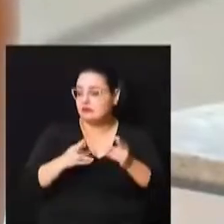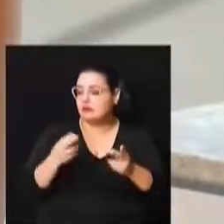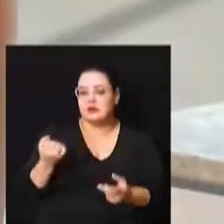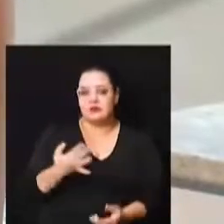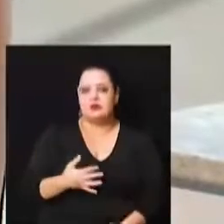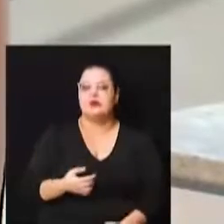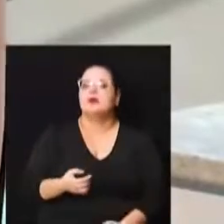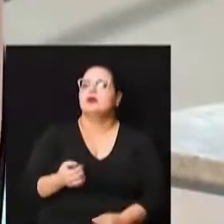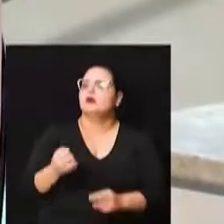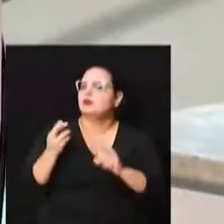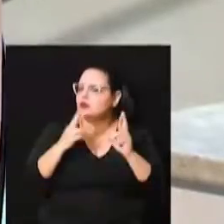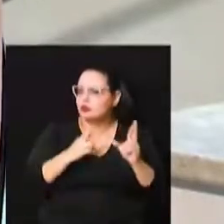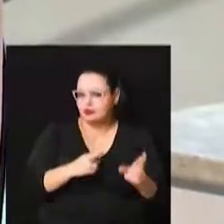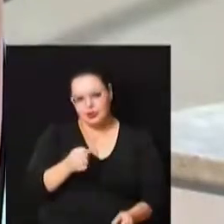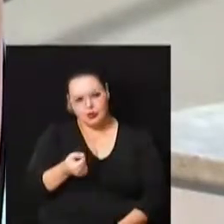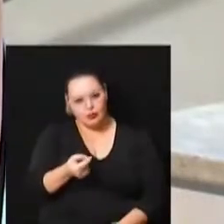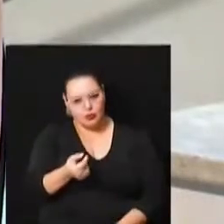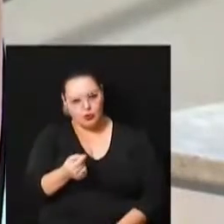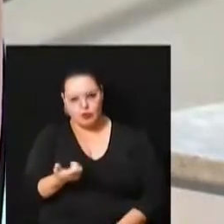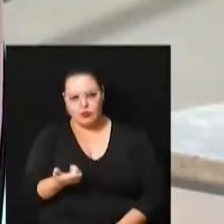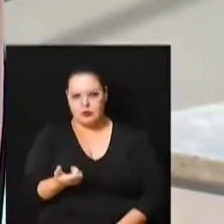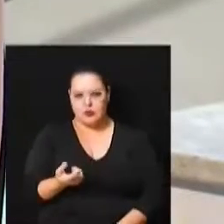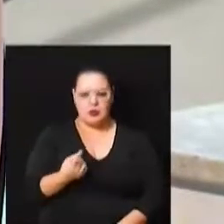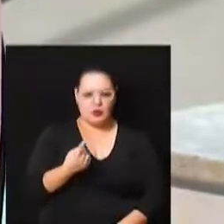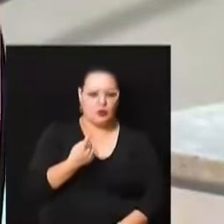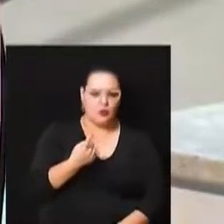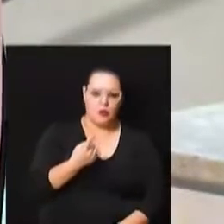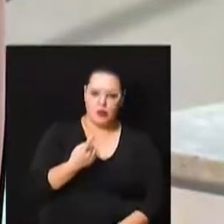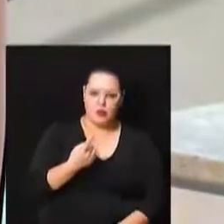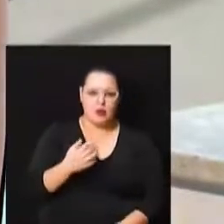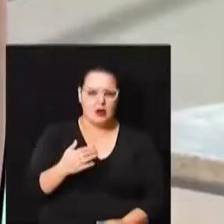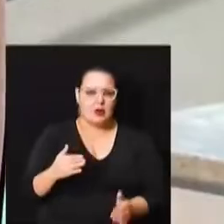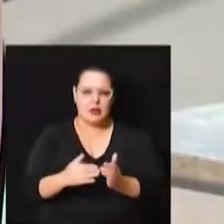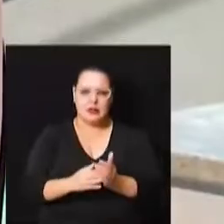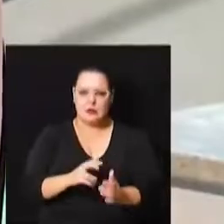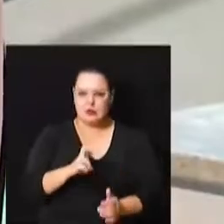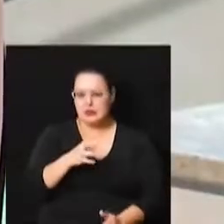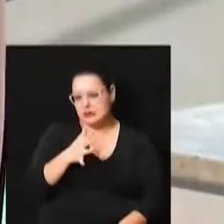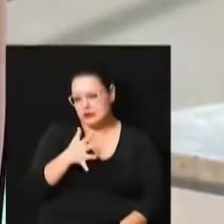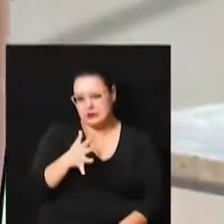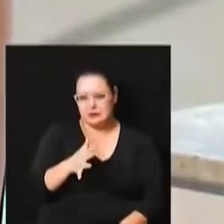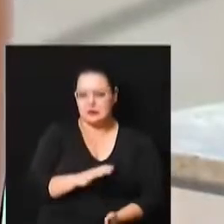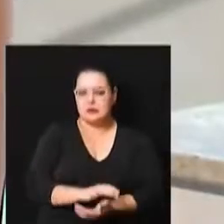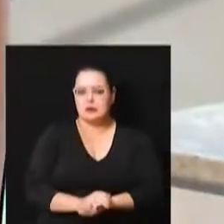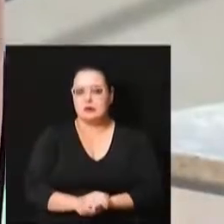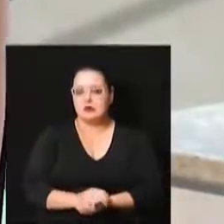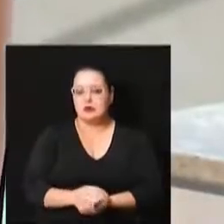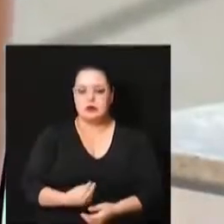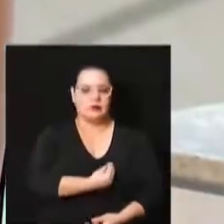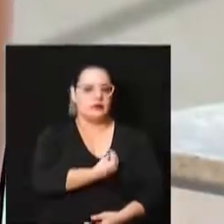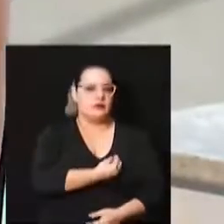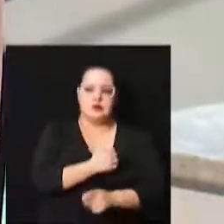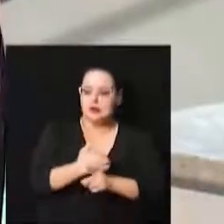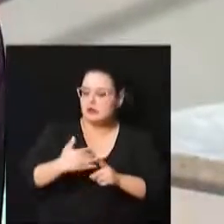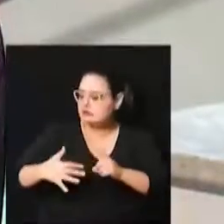tempo? Dormia pouco, dormia da 1 da manhã até umas 5 e pouquinho. E assim, vida social, Não sair com as tinha. amigas,